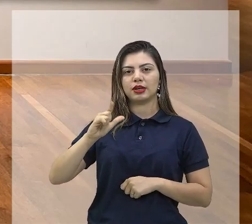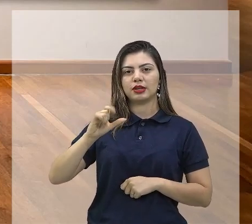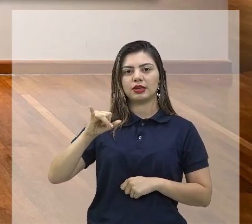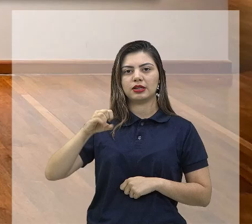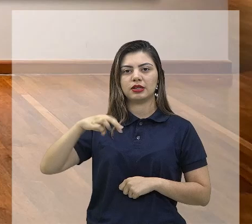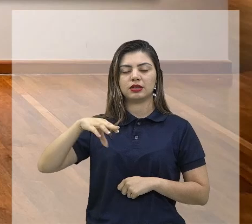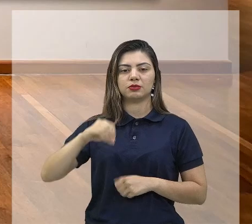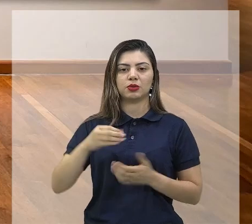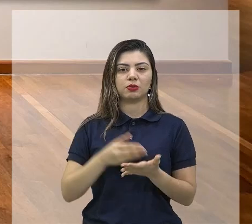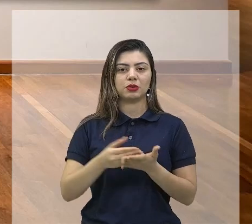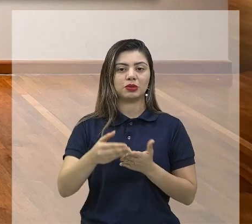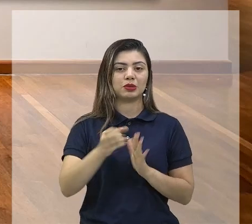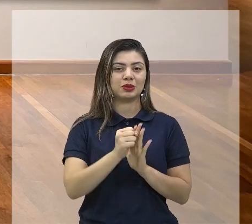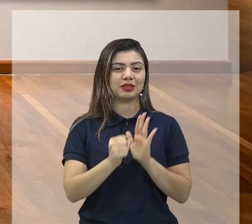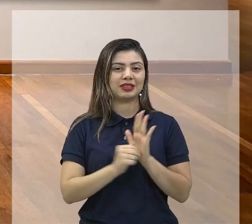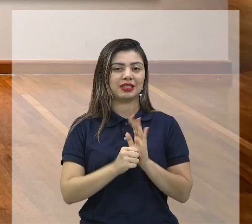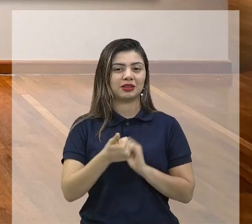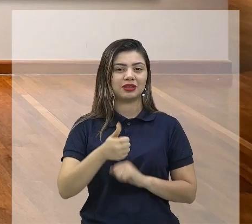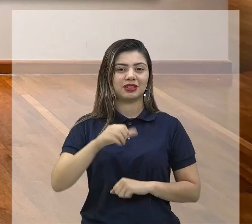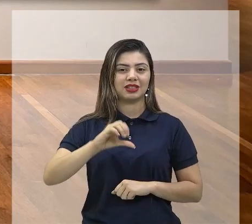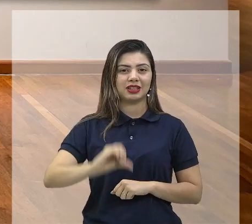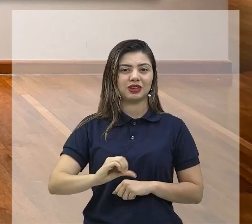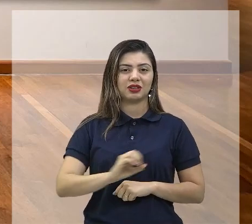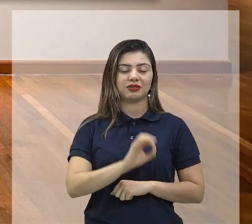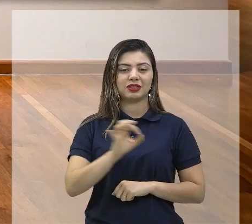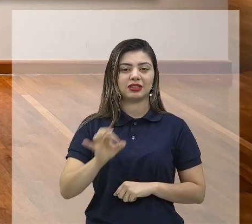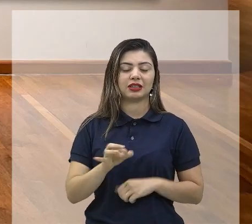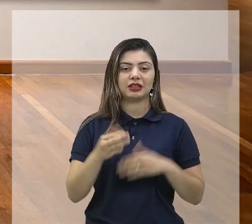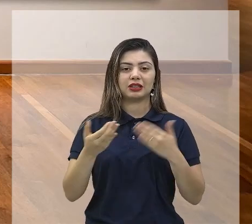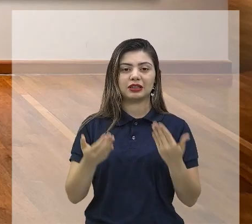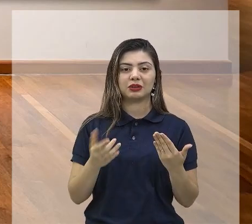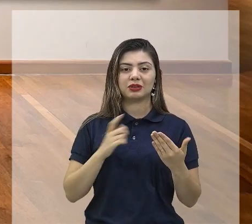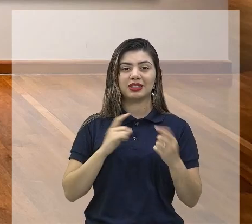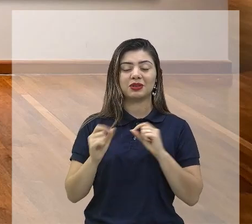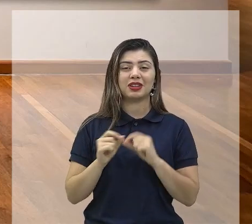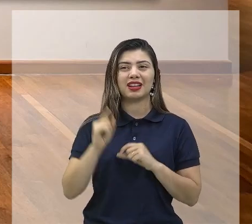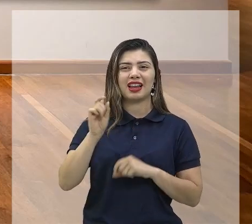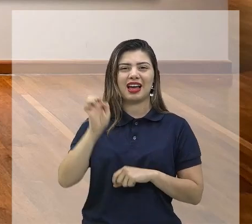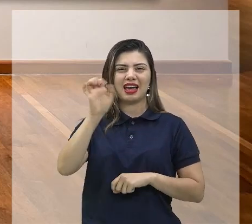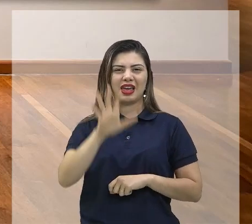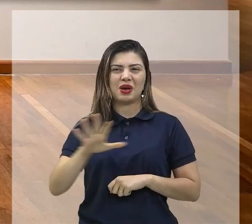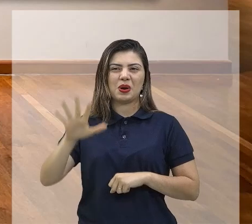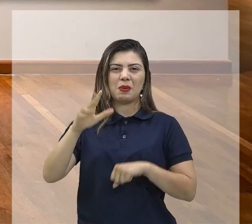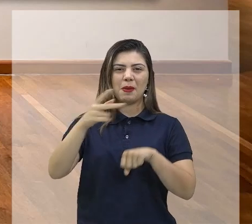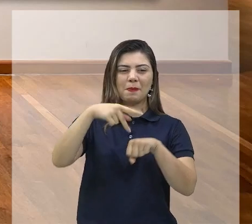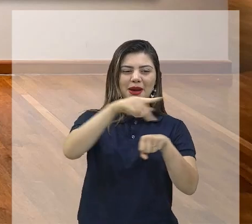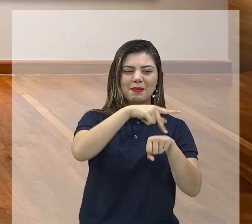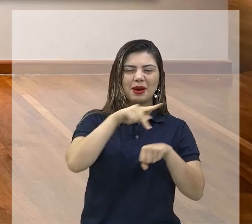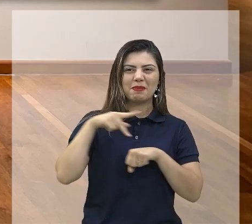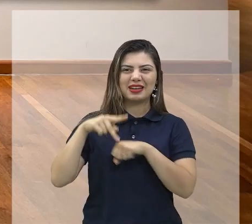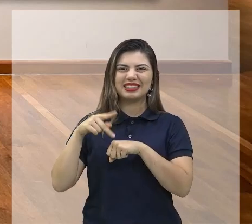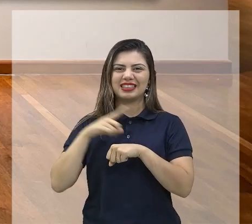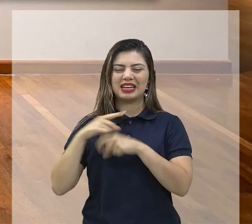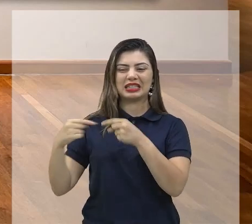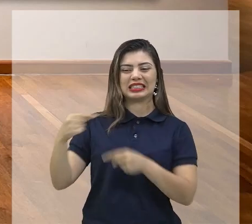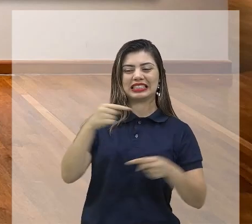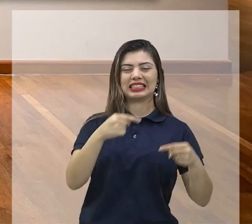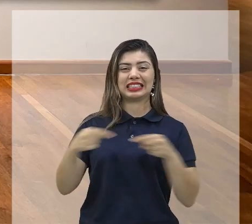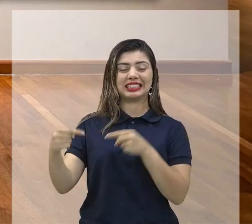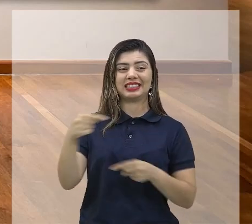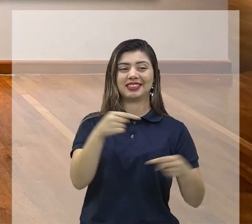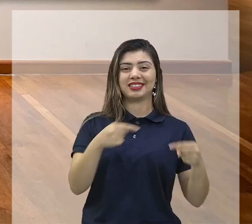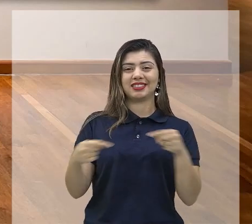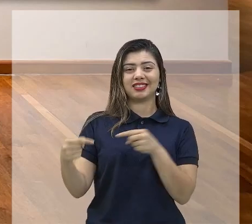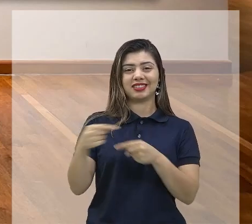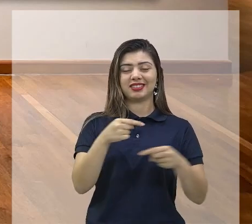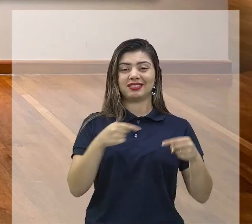Ele vai intensificar as rivalidades entre as potências europeias, criando um cenário de tensão que